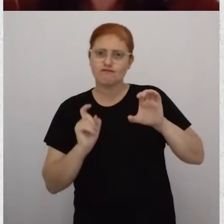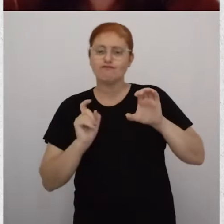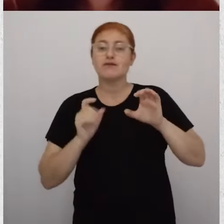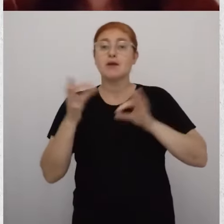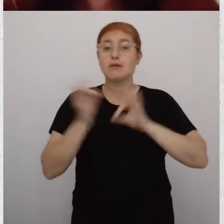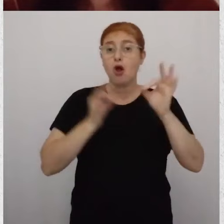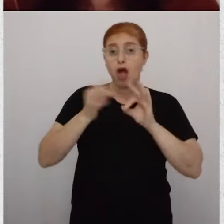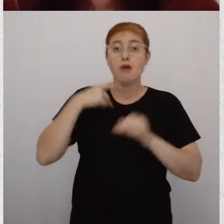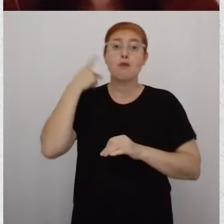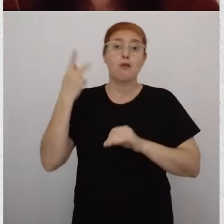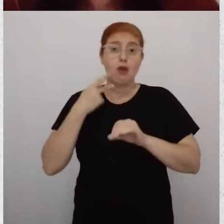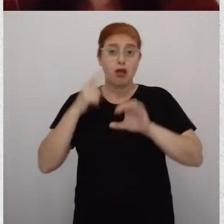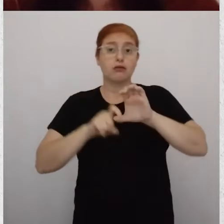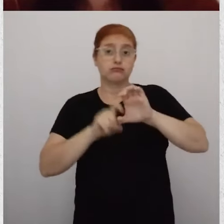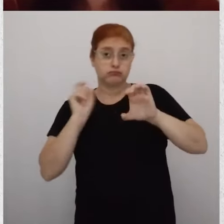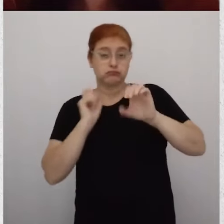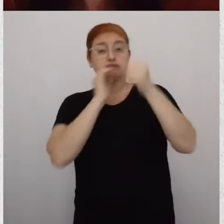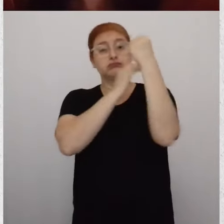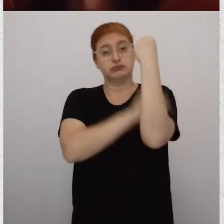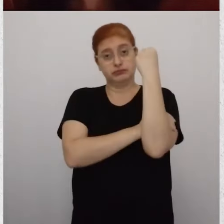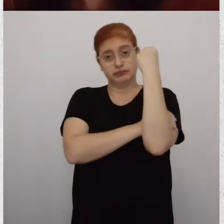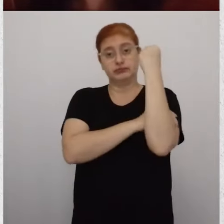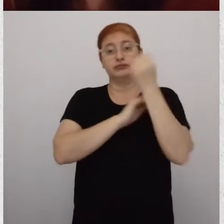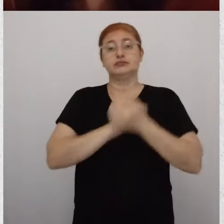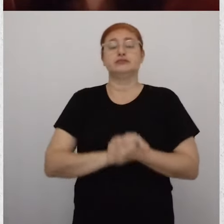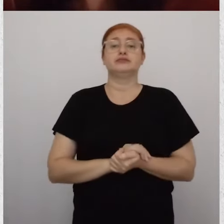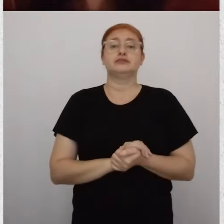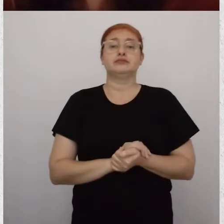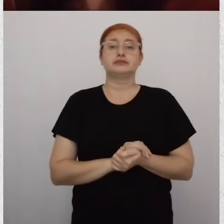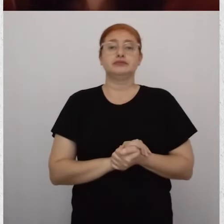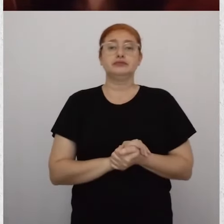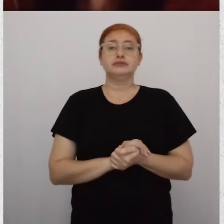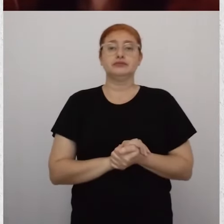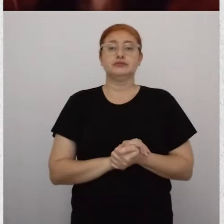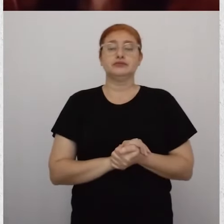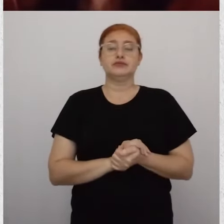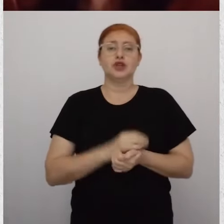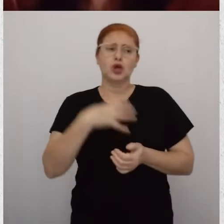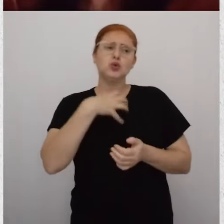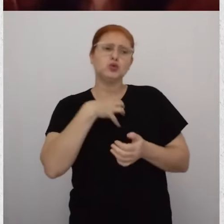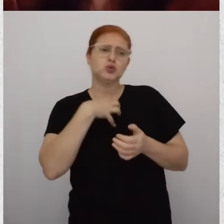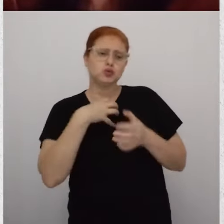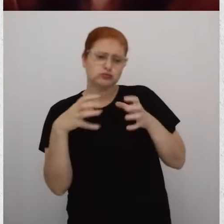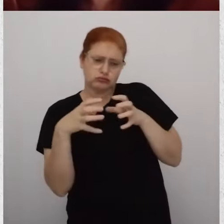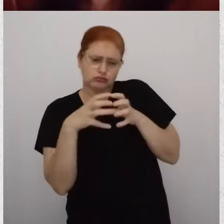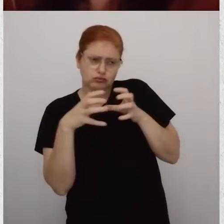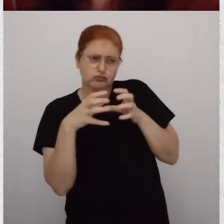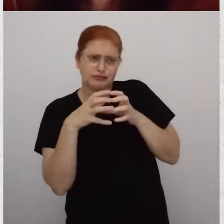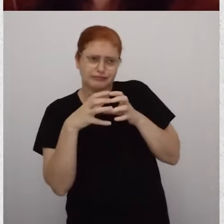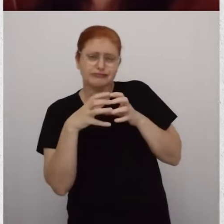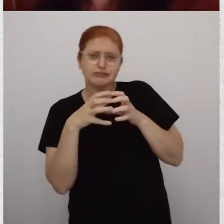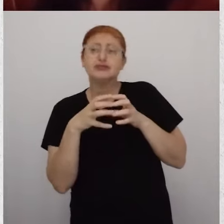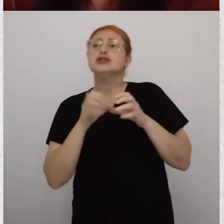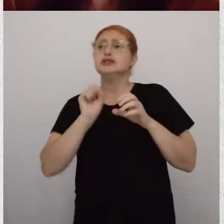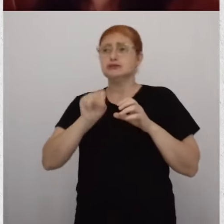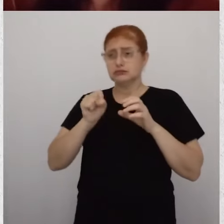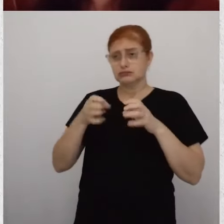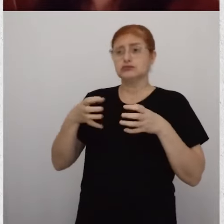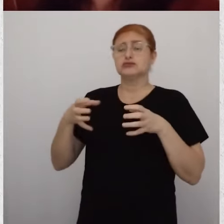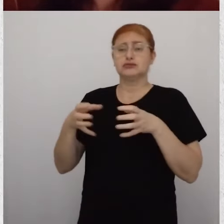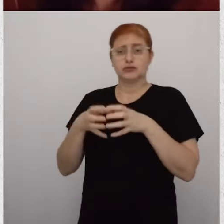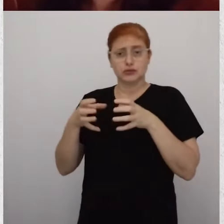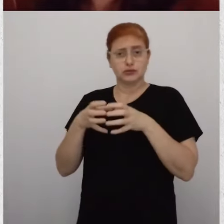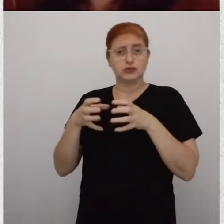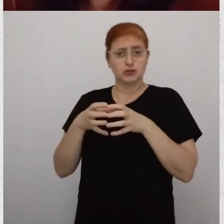um projeto político de emancipação feminista. De forma E conjunta, aí, apesar disso, né? de forma conjunta,